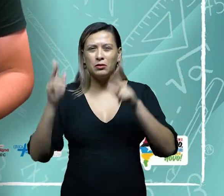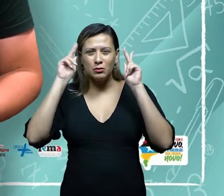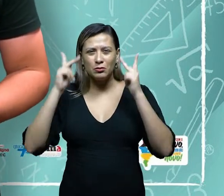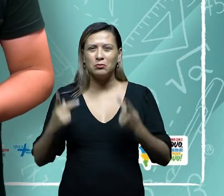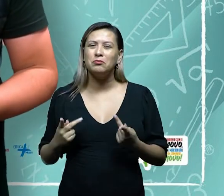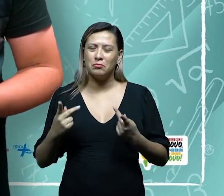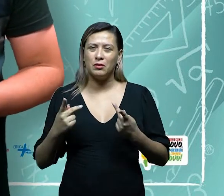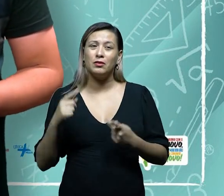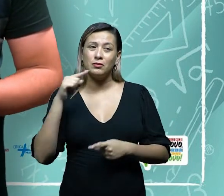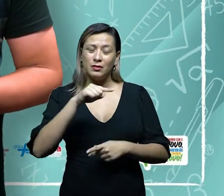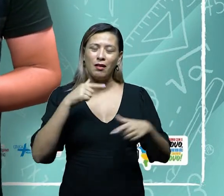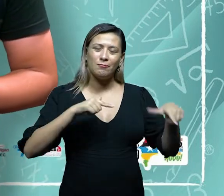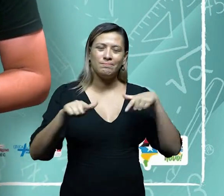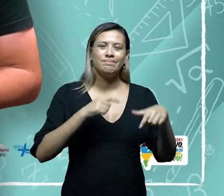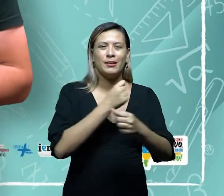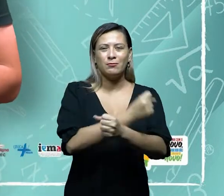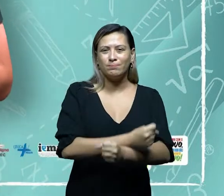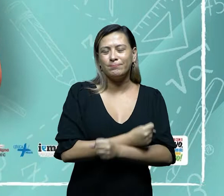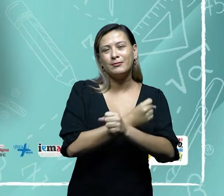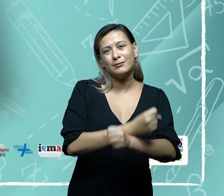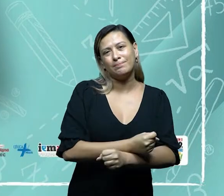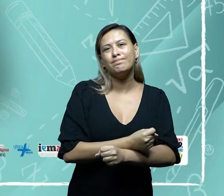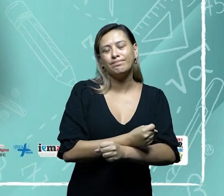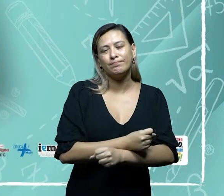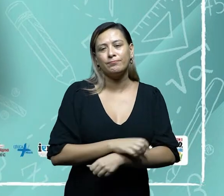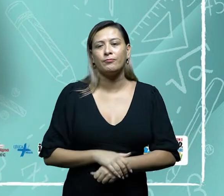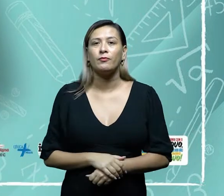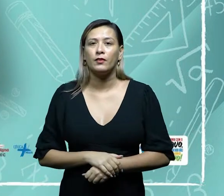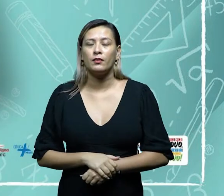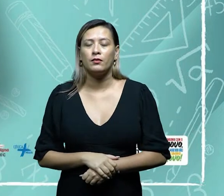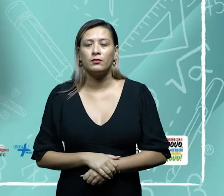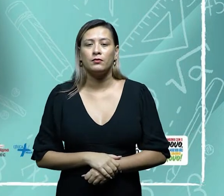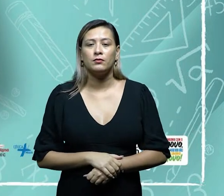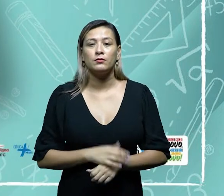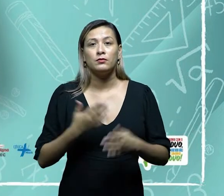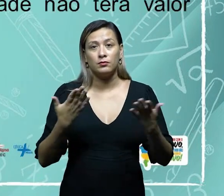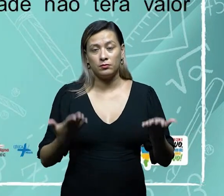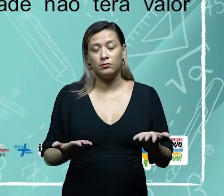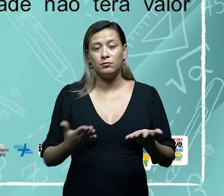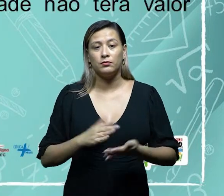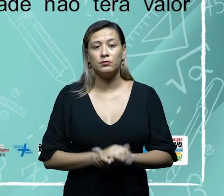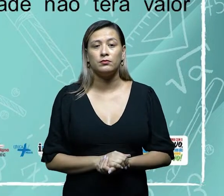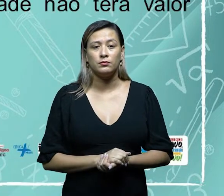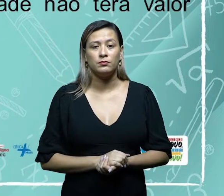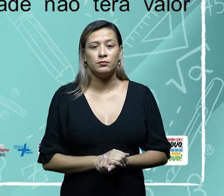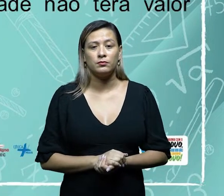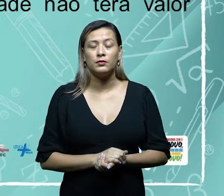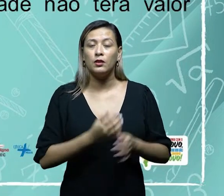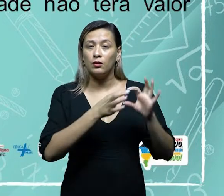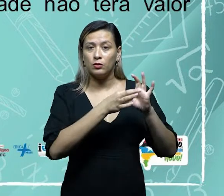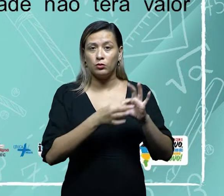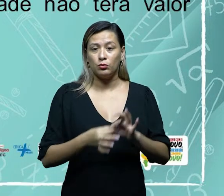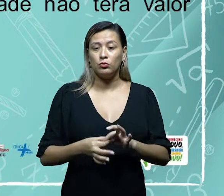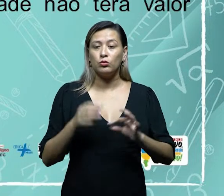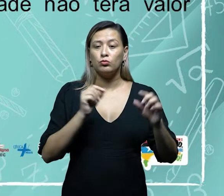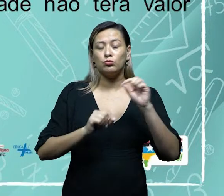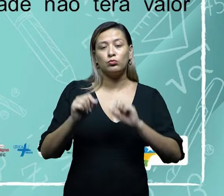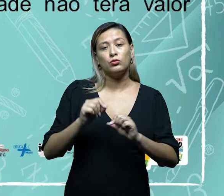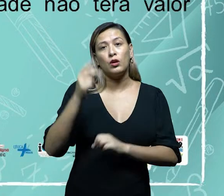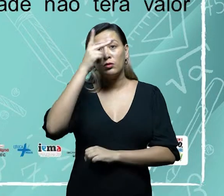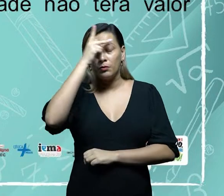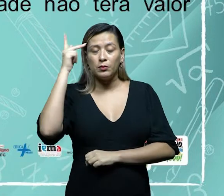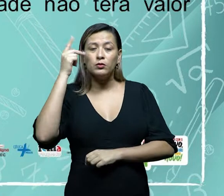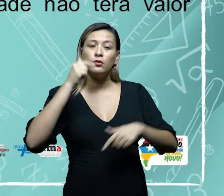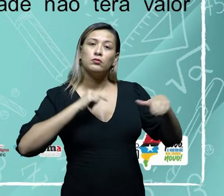no trabalho escravo, né? A gente pode utilizar essa situação onde o empregado, de fato,